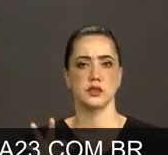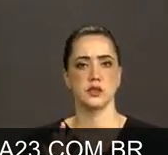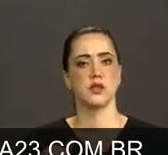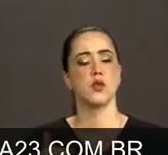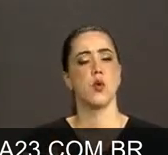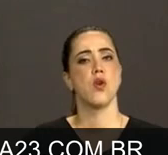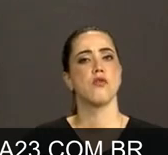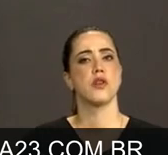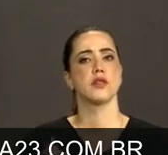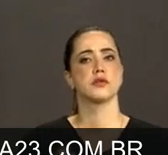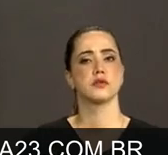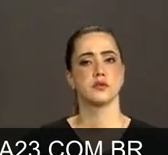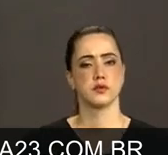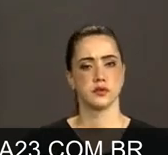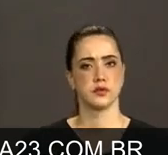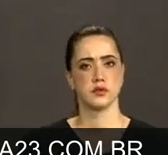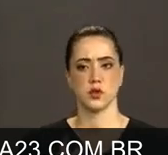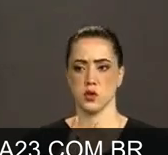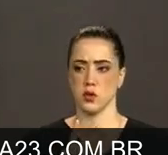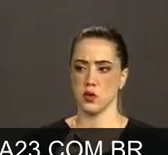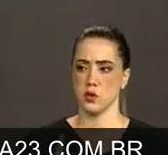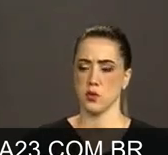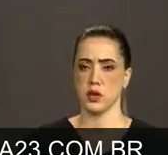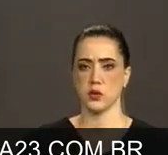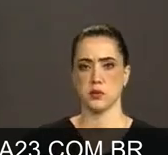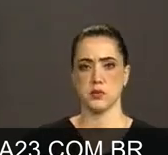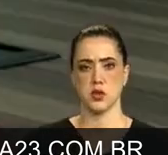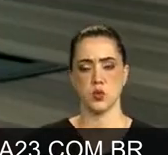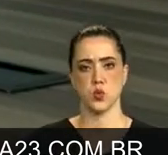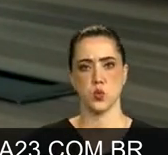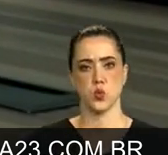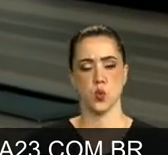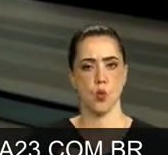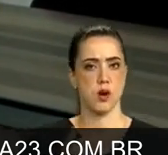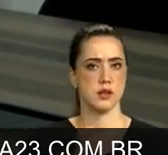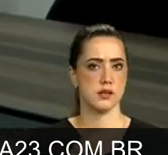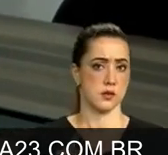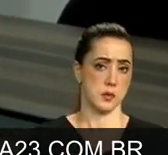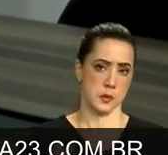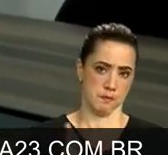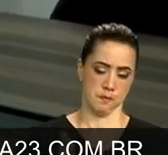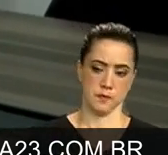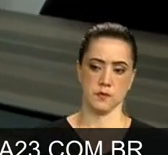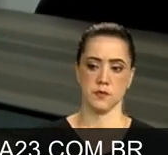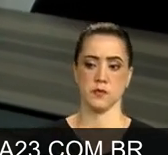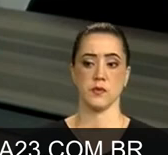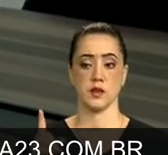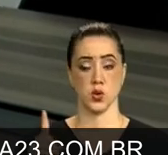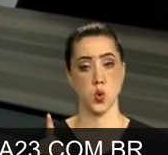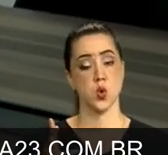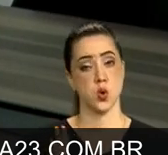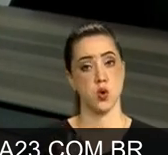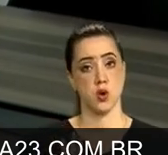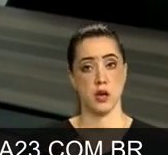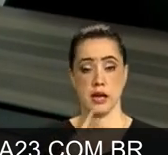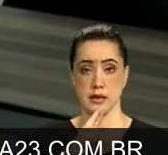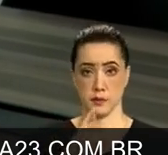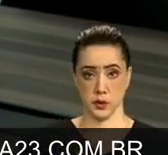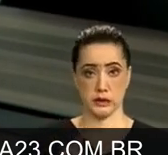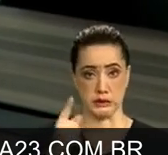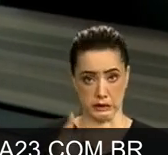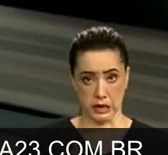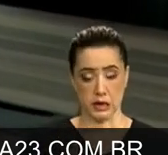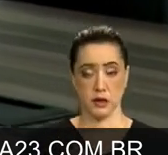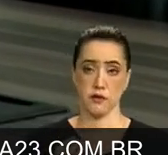disse de quanto? Ele falou de 4.900 por quase 5 mil. O caso de José teve um desfecho feliz, mas